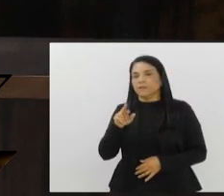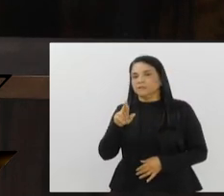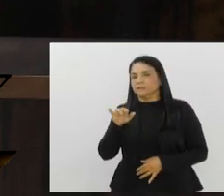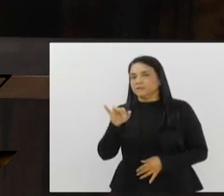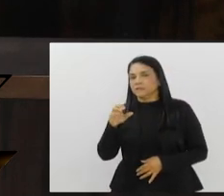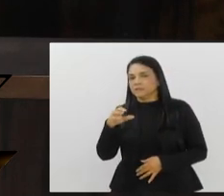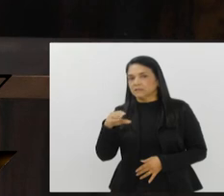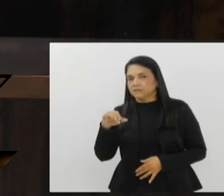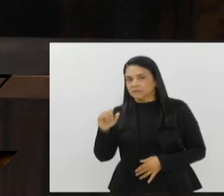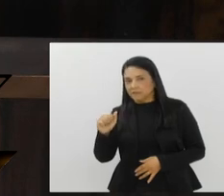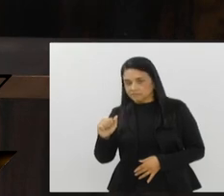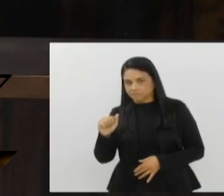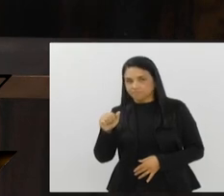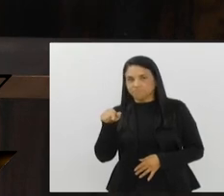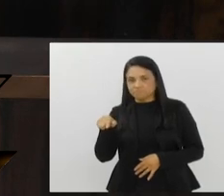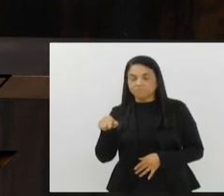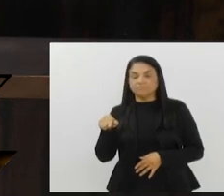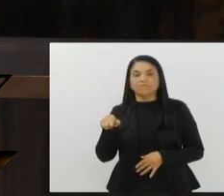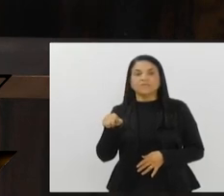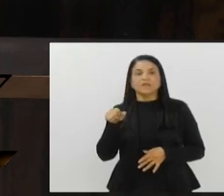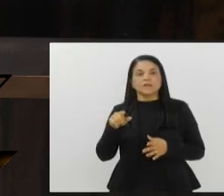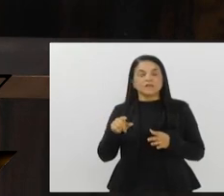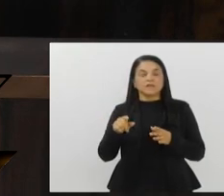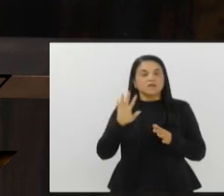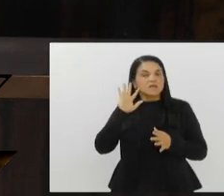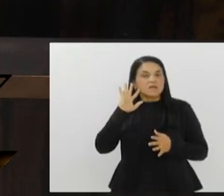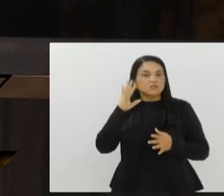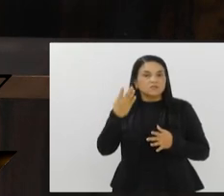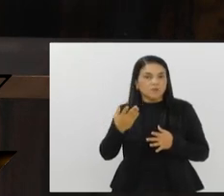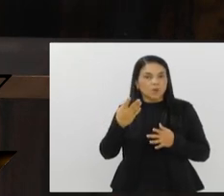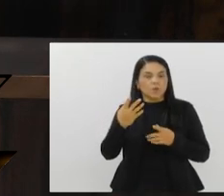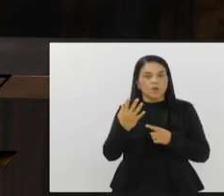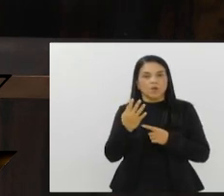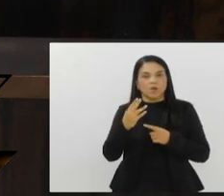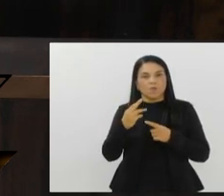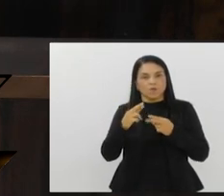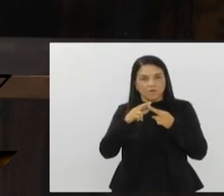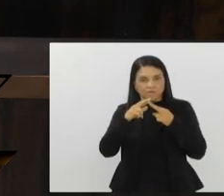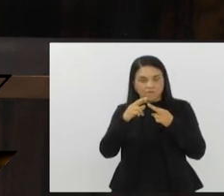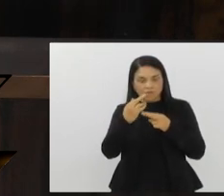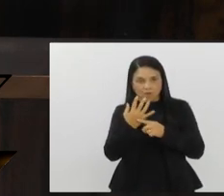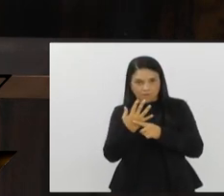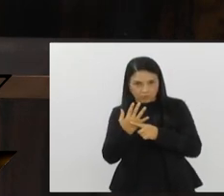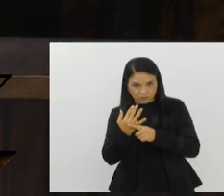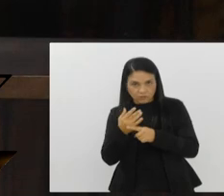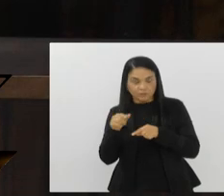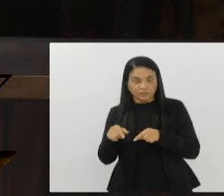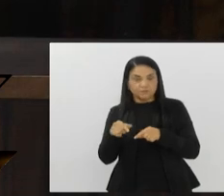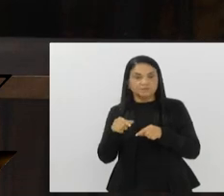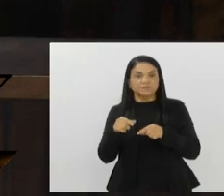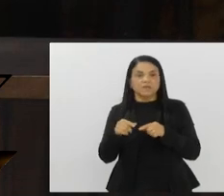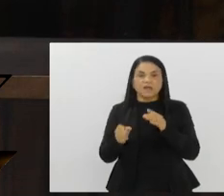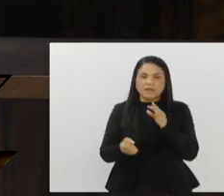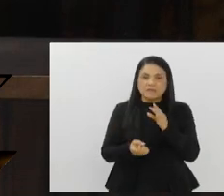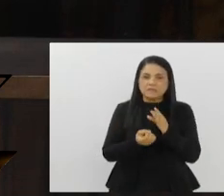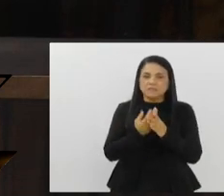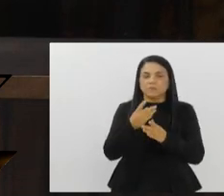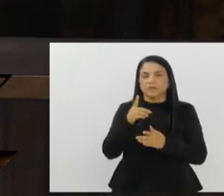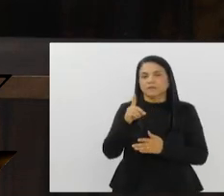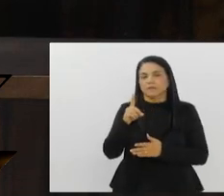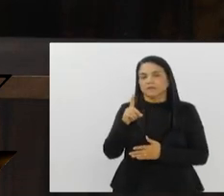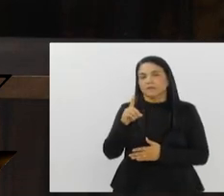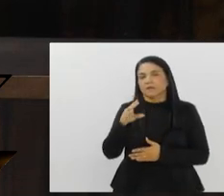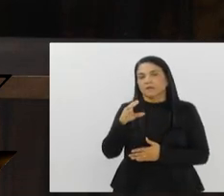UFRJ resolveu lançar uma cátedra e teve o lan veio o ministro de direitos humanos